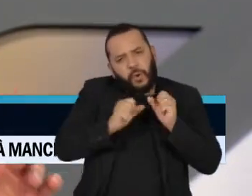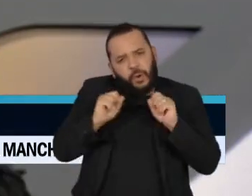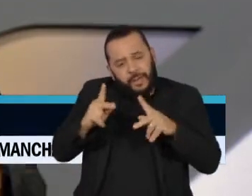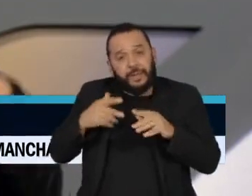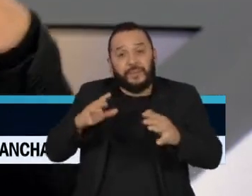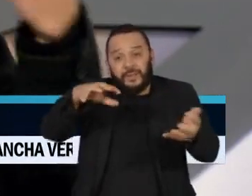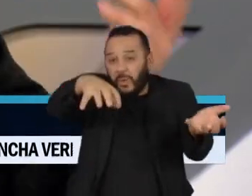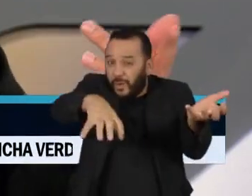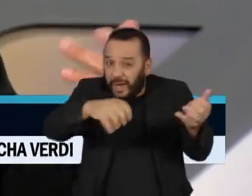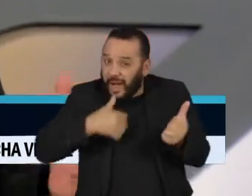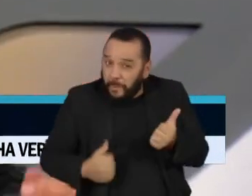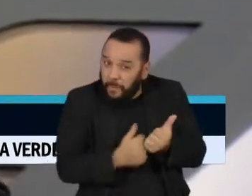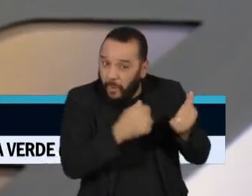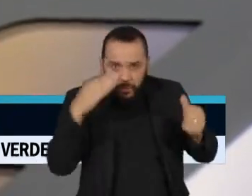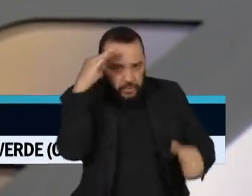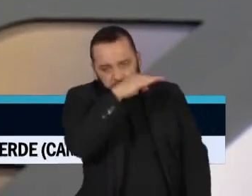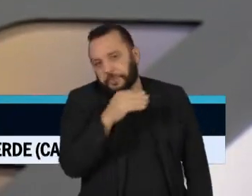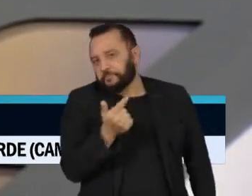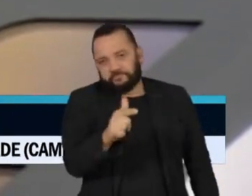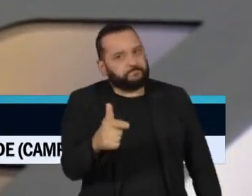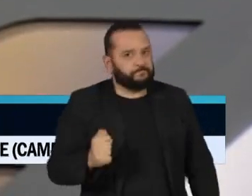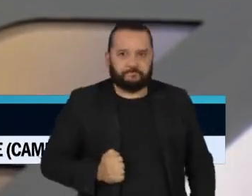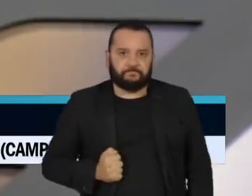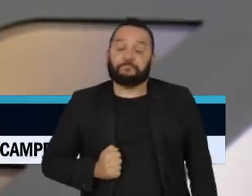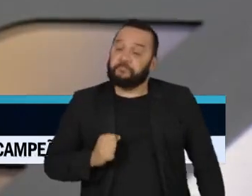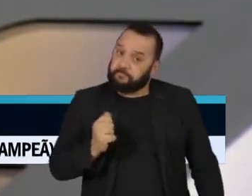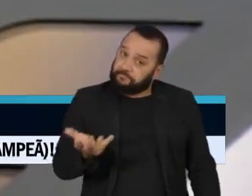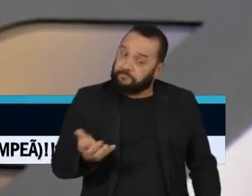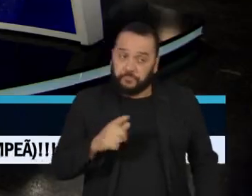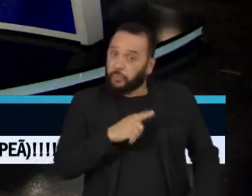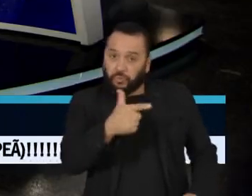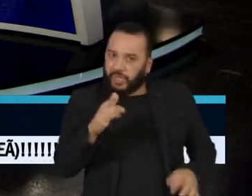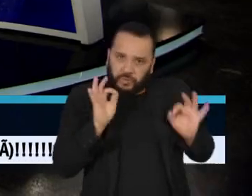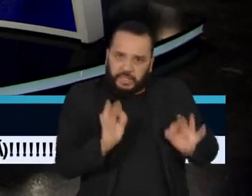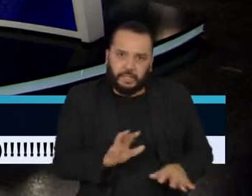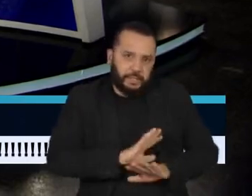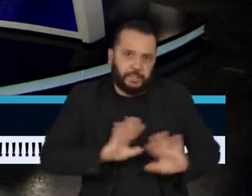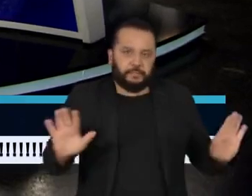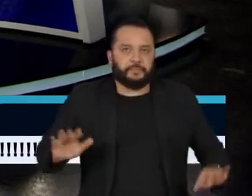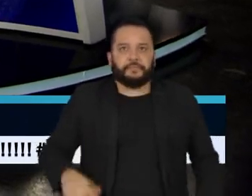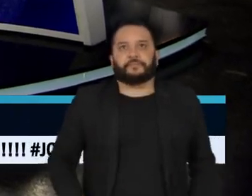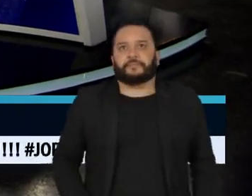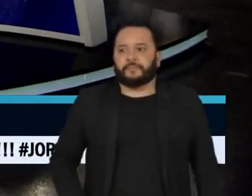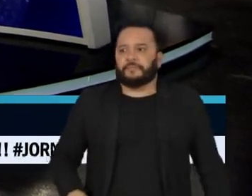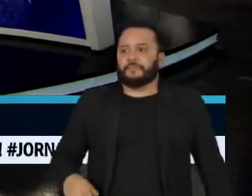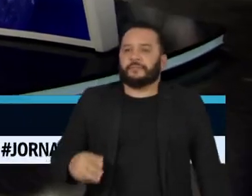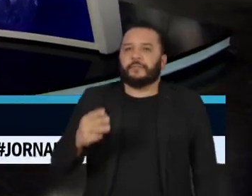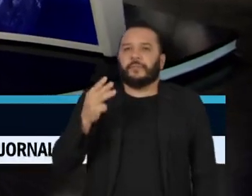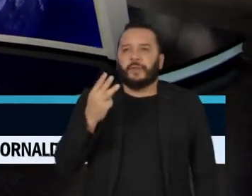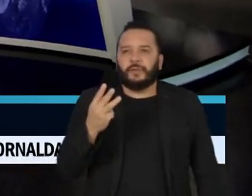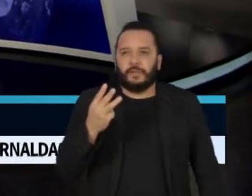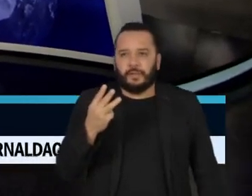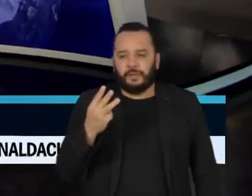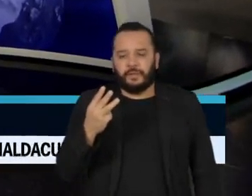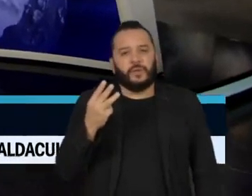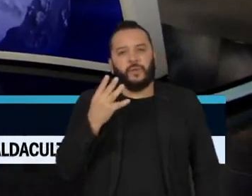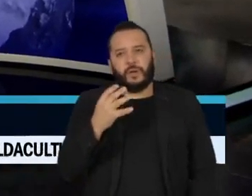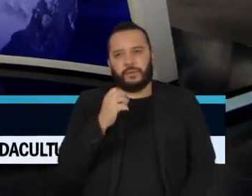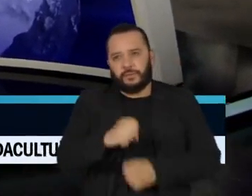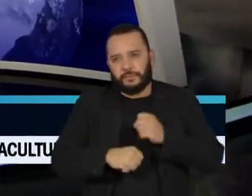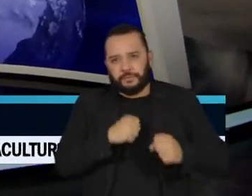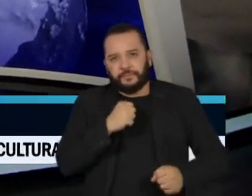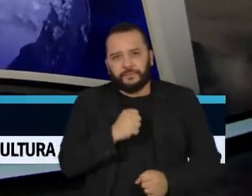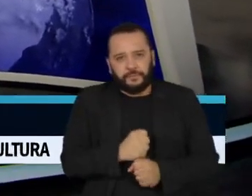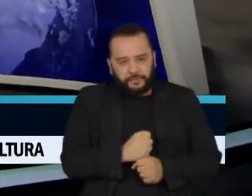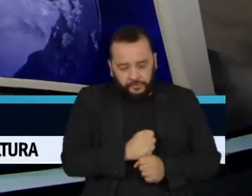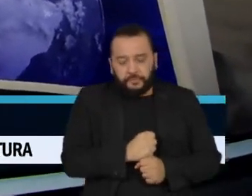e isso pode deixar ele muito vulnerável diante das autoridades pela primeira vez após 34 anos Claro não vai desfrutar do